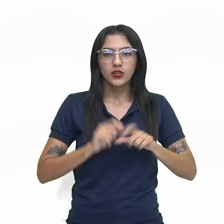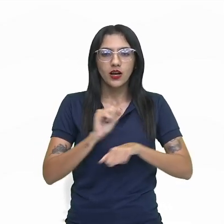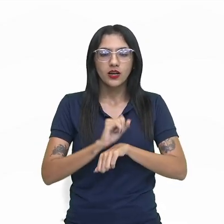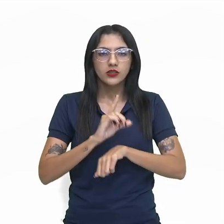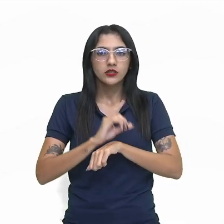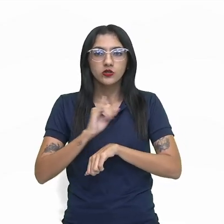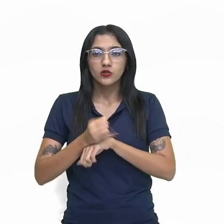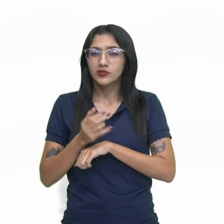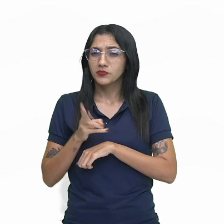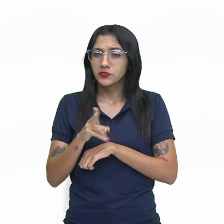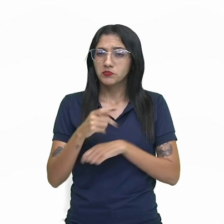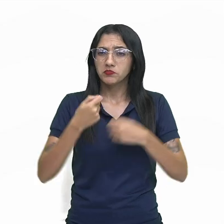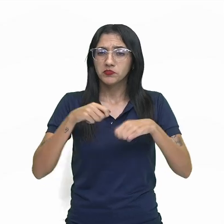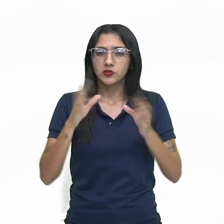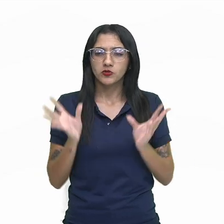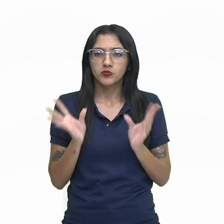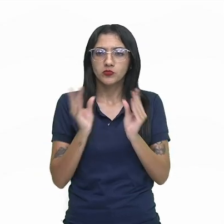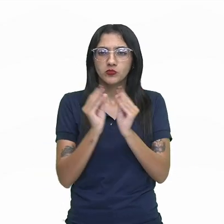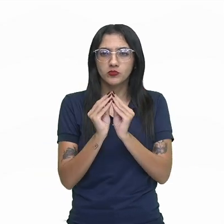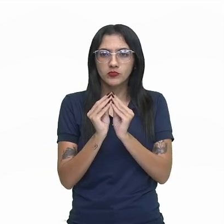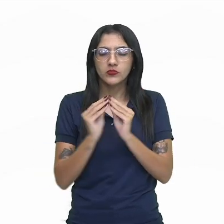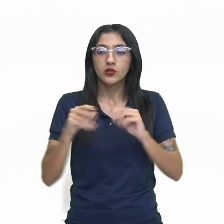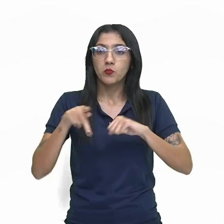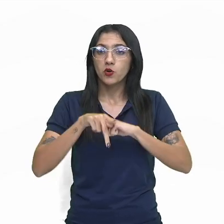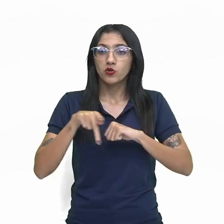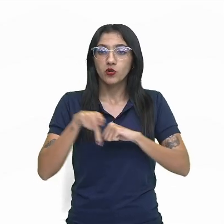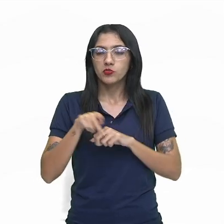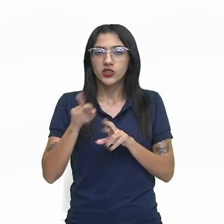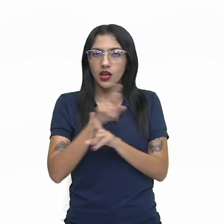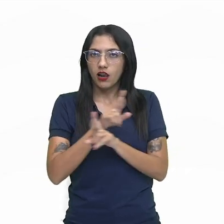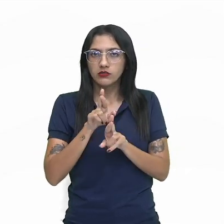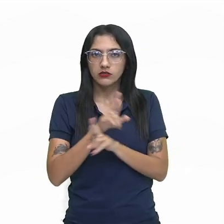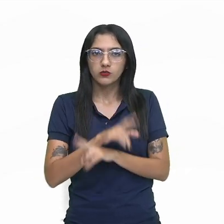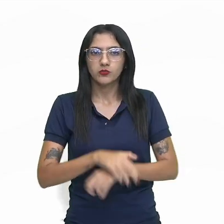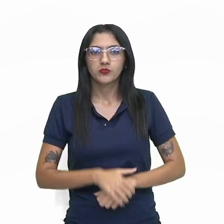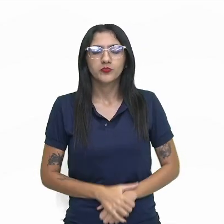vai ser introduzida por um pronome relativo.